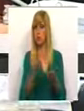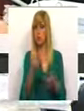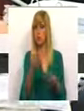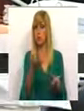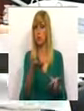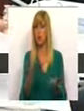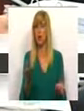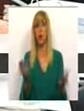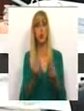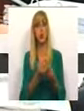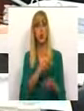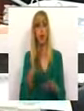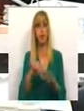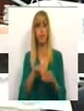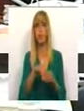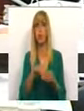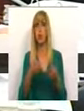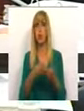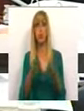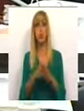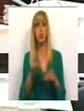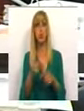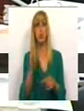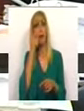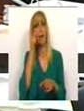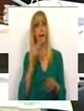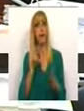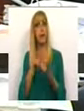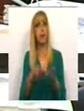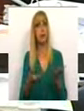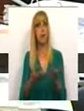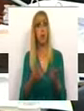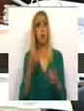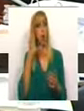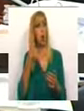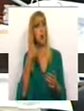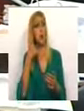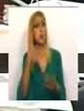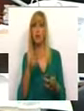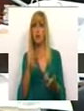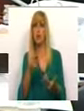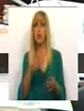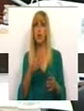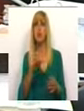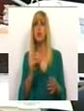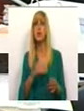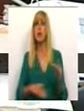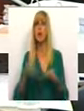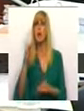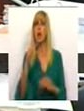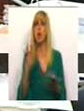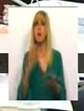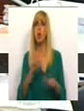eles têm de juntar todos aqueles que entraram para os chamados call centers, foram mais de 60,